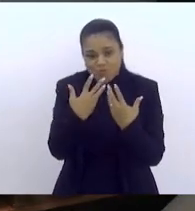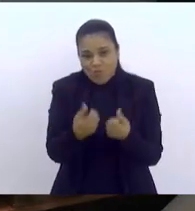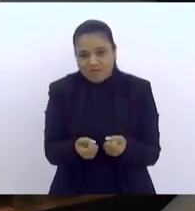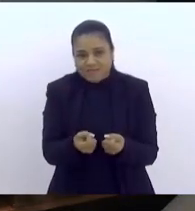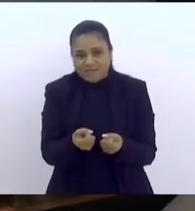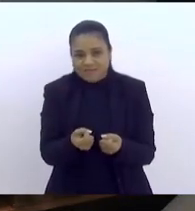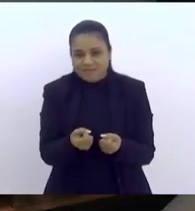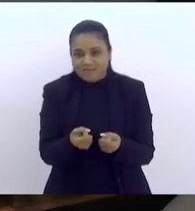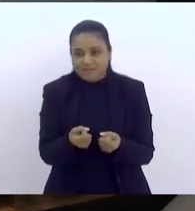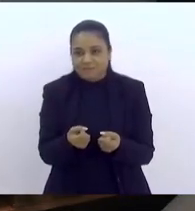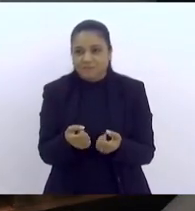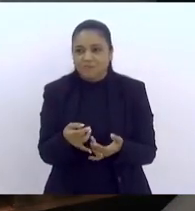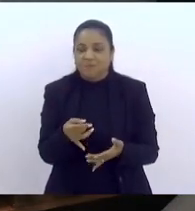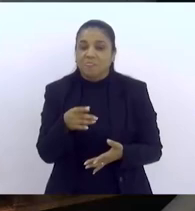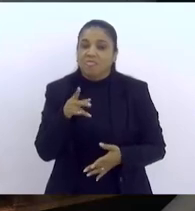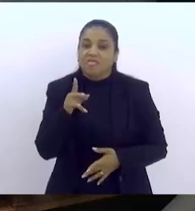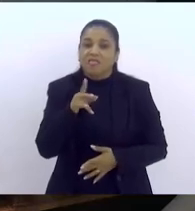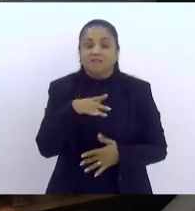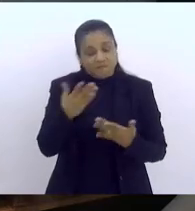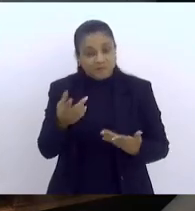Pois não, deputado professor Josemar?